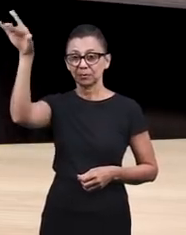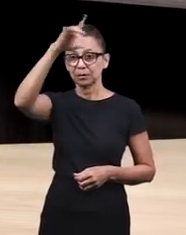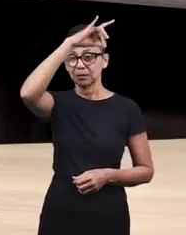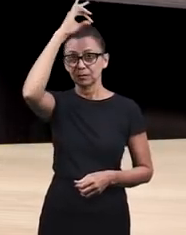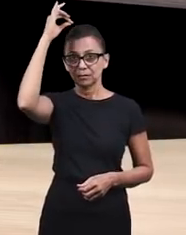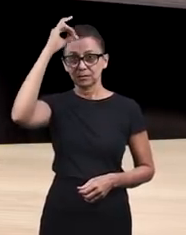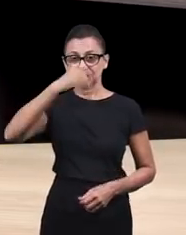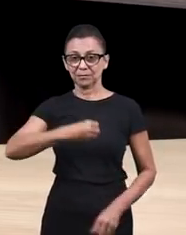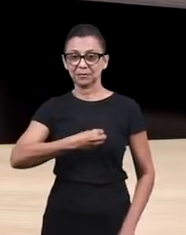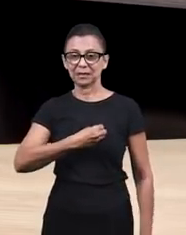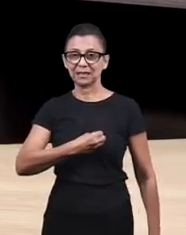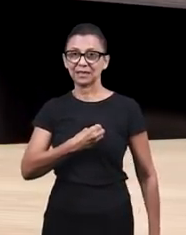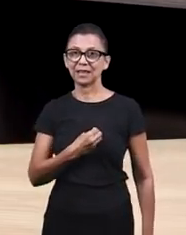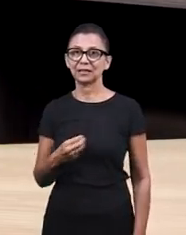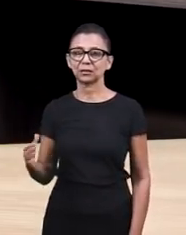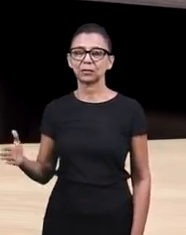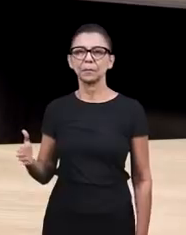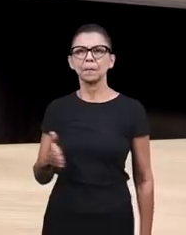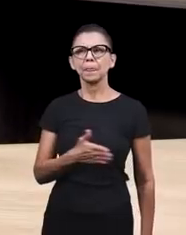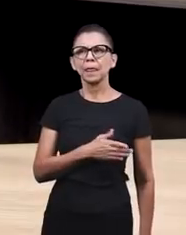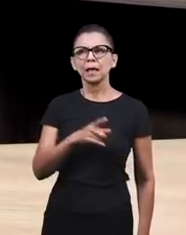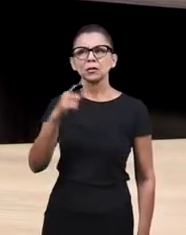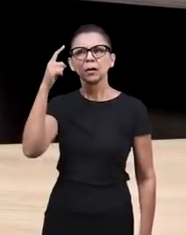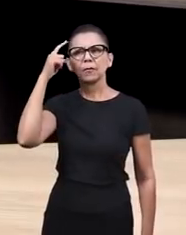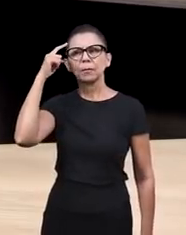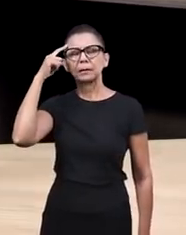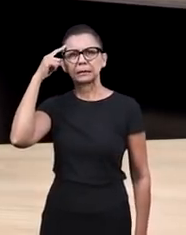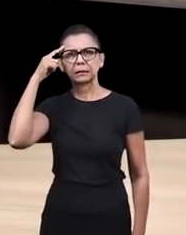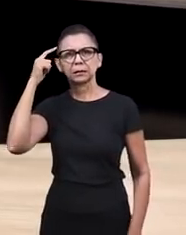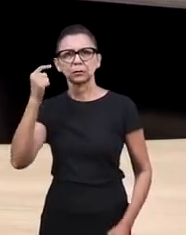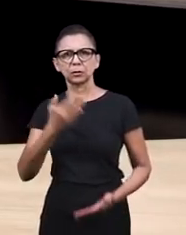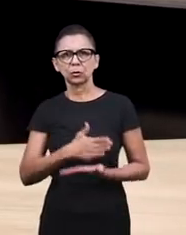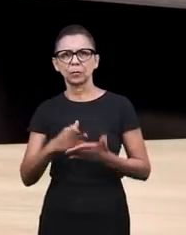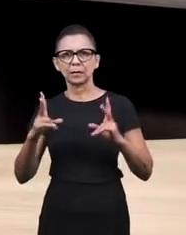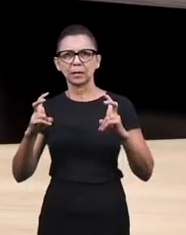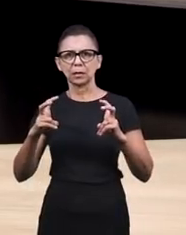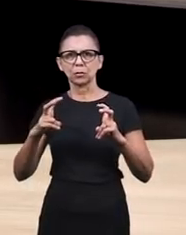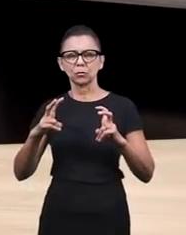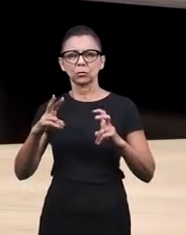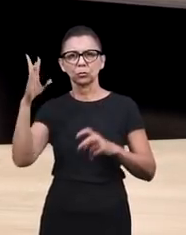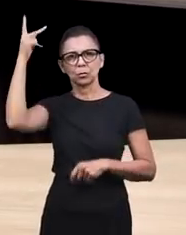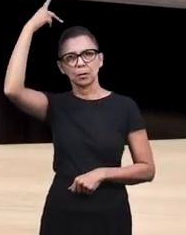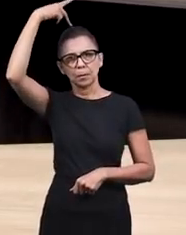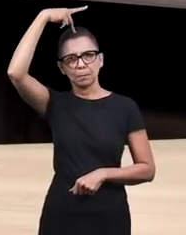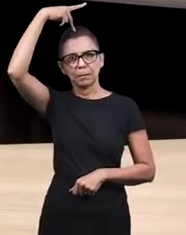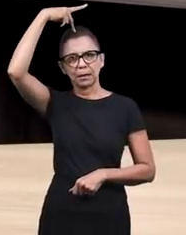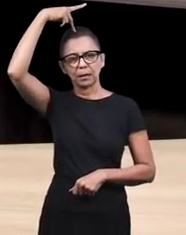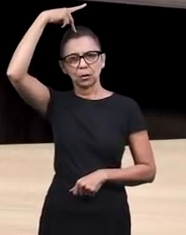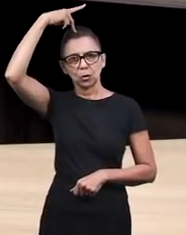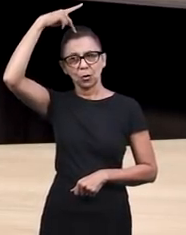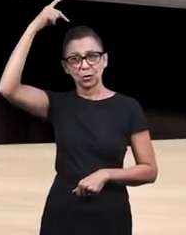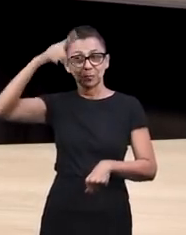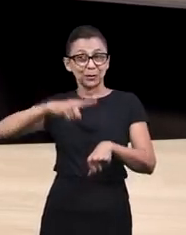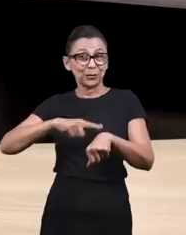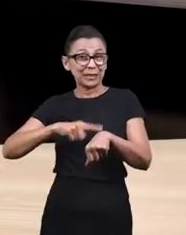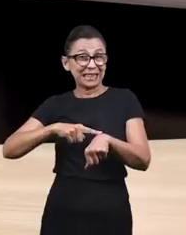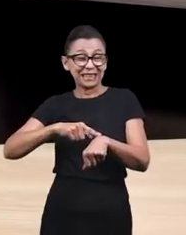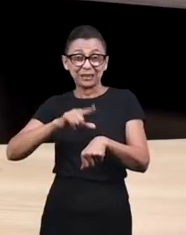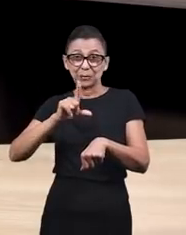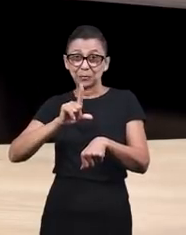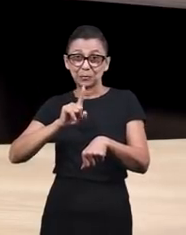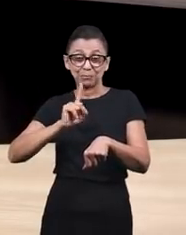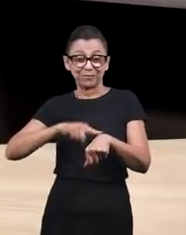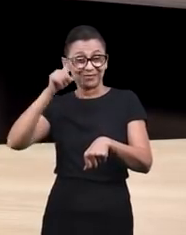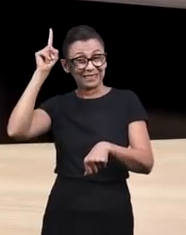já no Pentecostes, mas vamos fazer o seguinte, vamos deixar para o próximo programa, nosso horário já estourou, a gente continua.